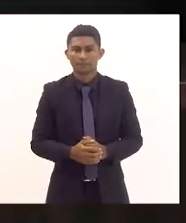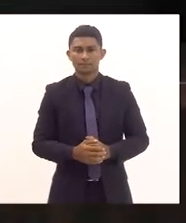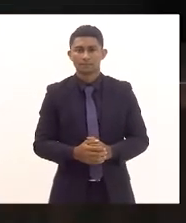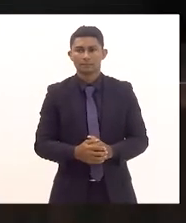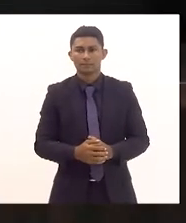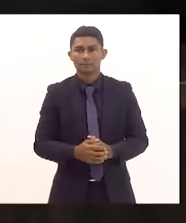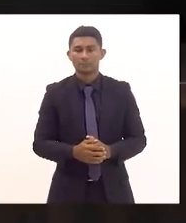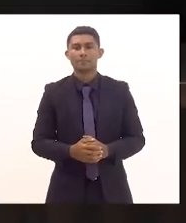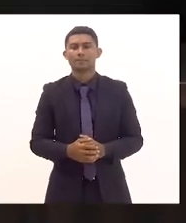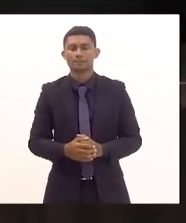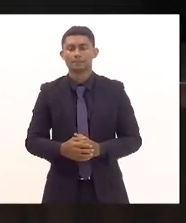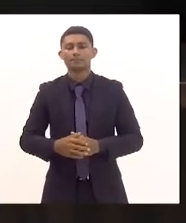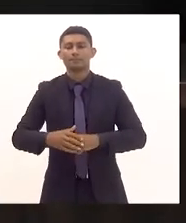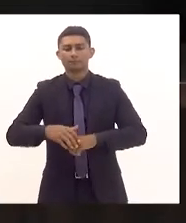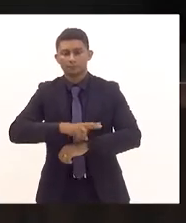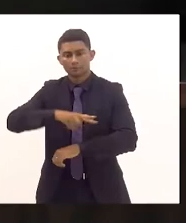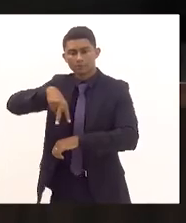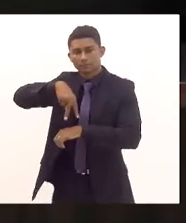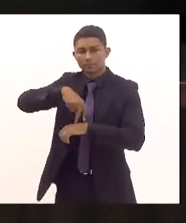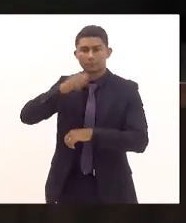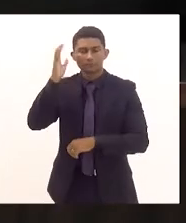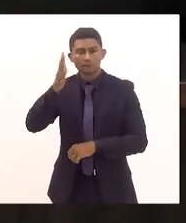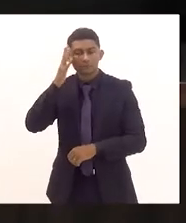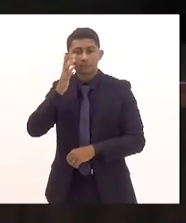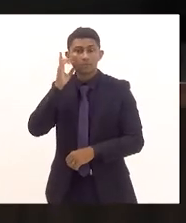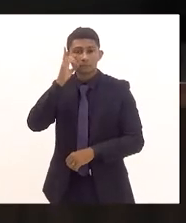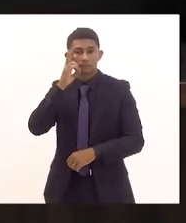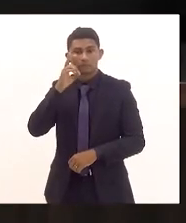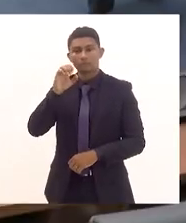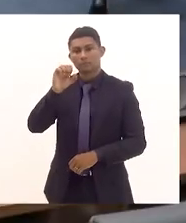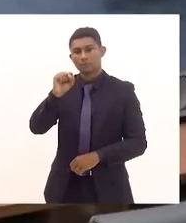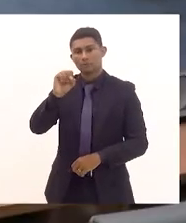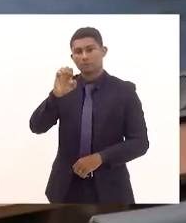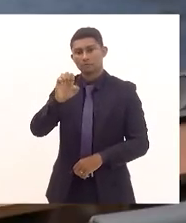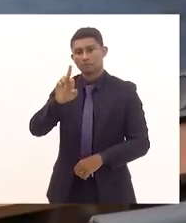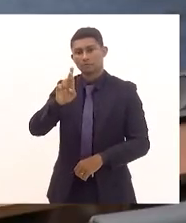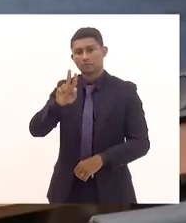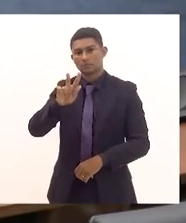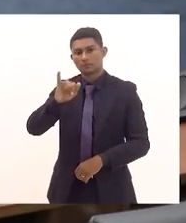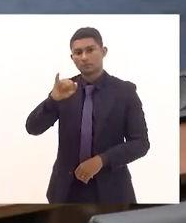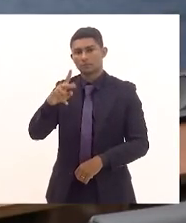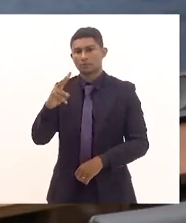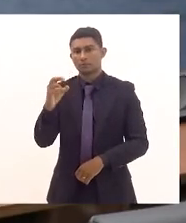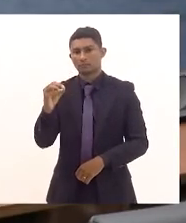o próximo orador inscrito Nobre Deputado Dr Serginho e